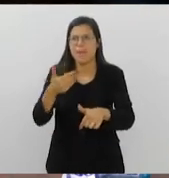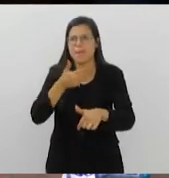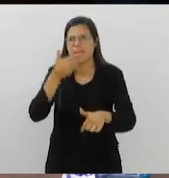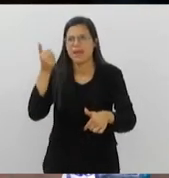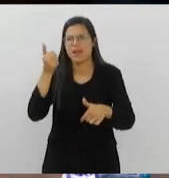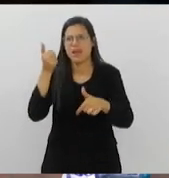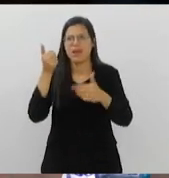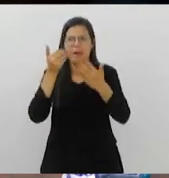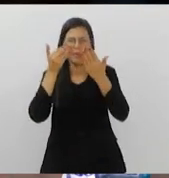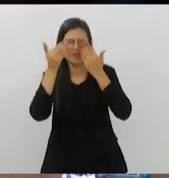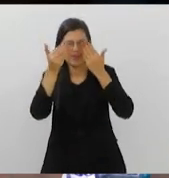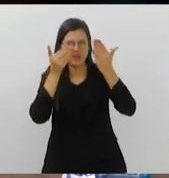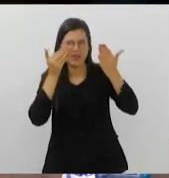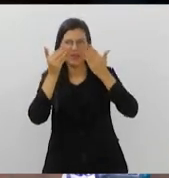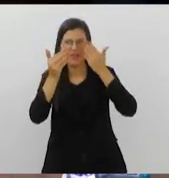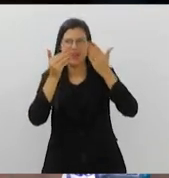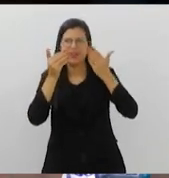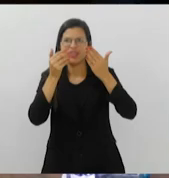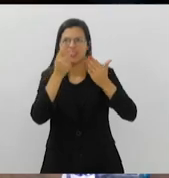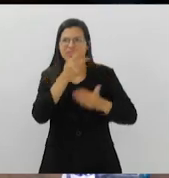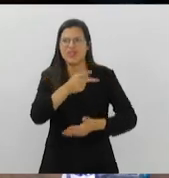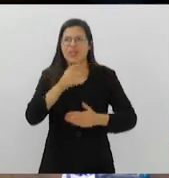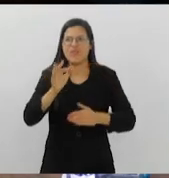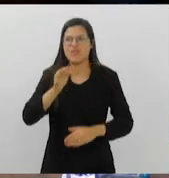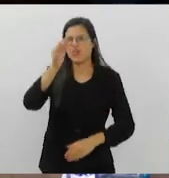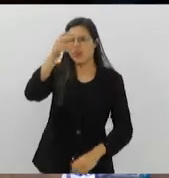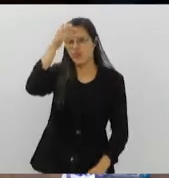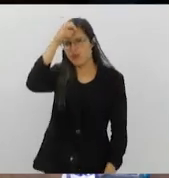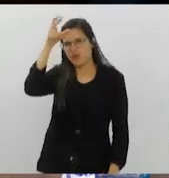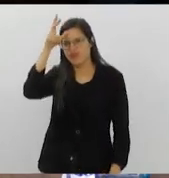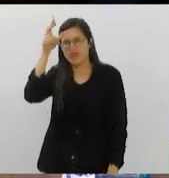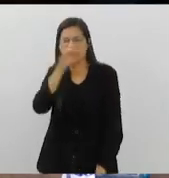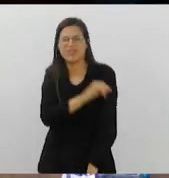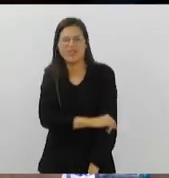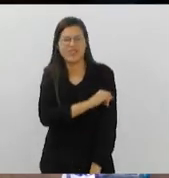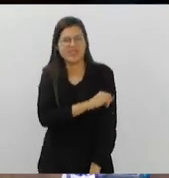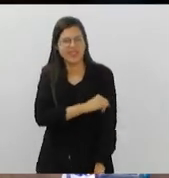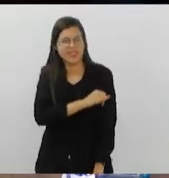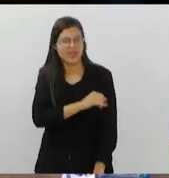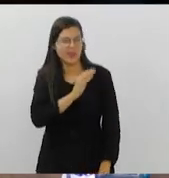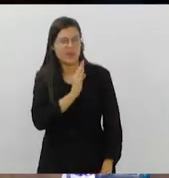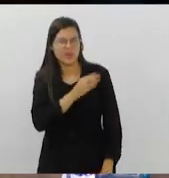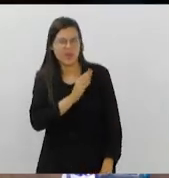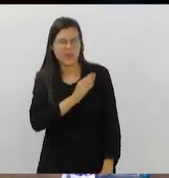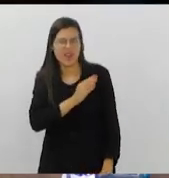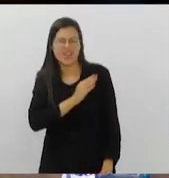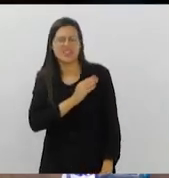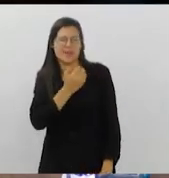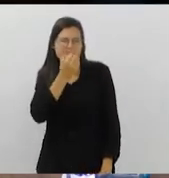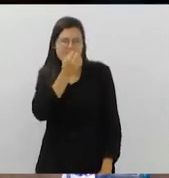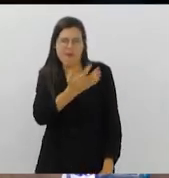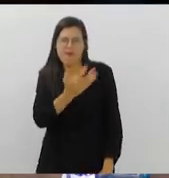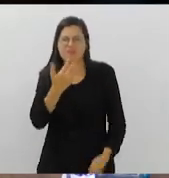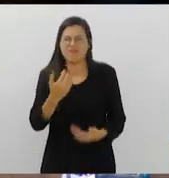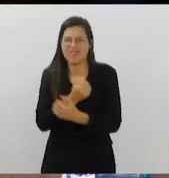psicológico e para que seja um futuro prefeito do Rio com um coração maior do que você tem. Um